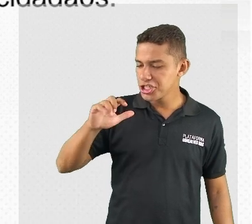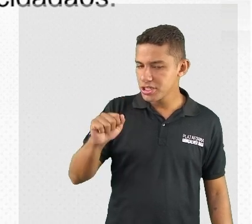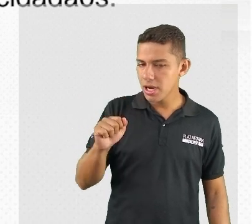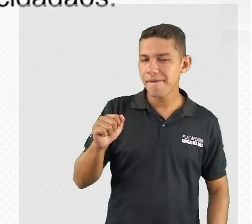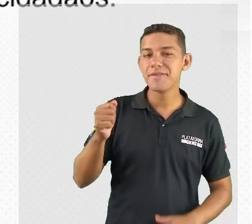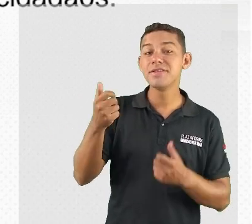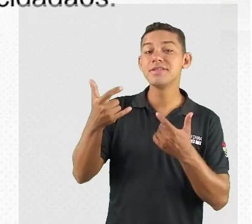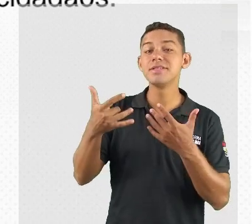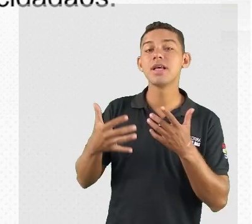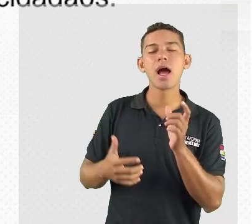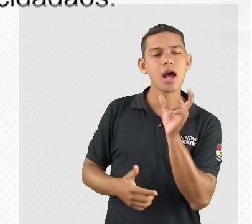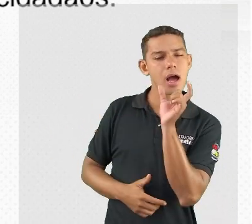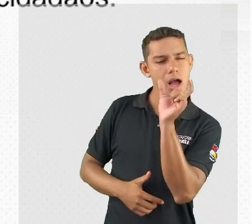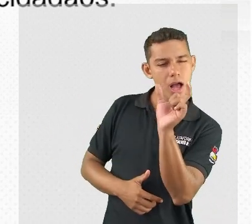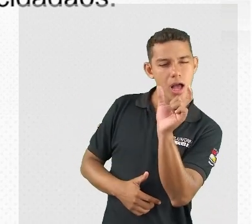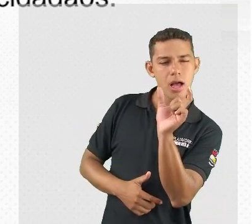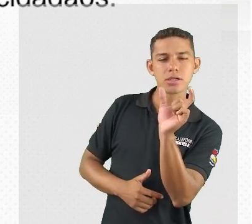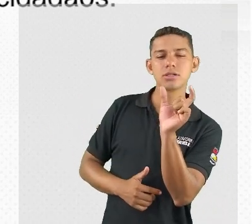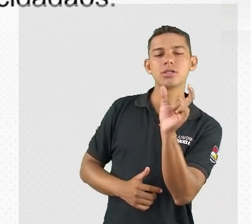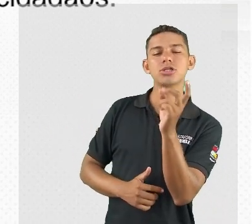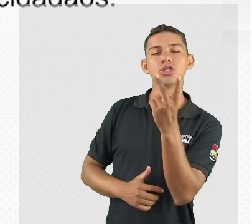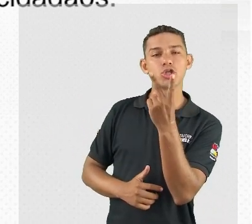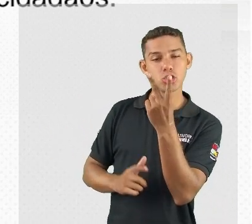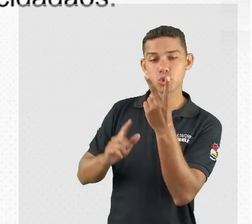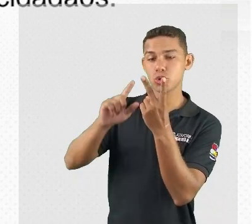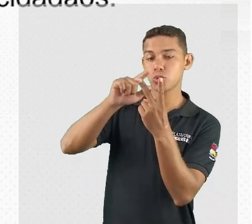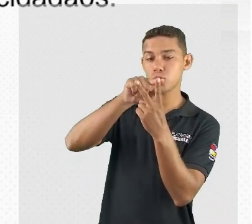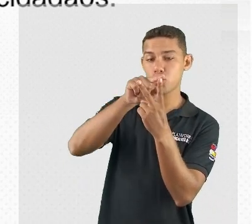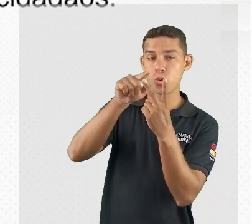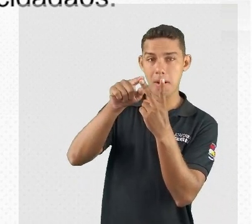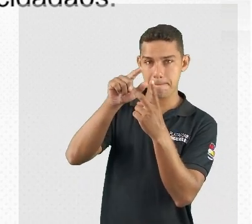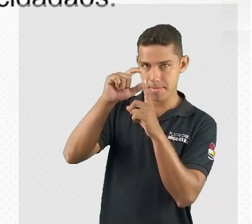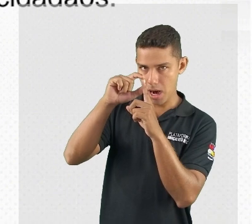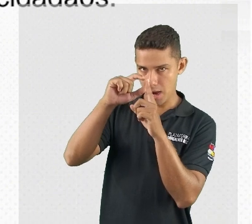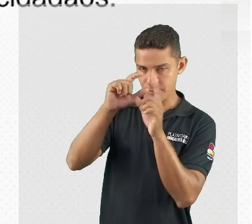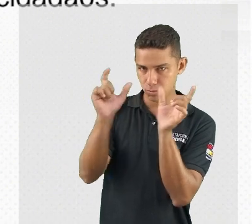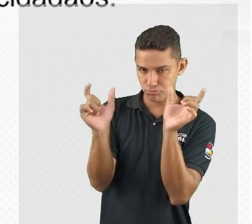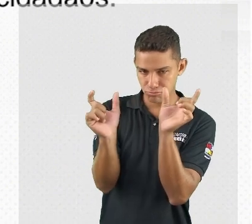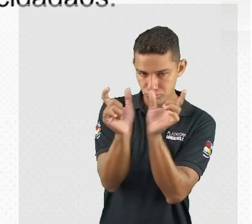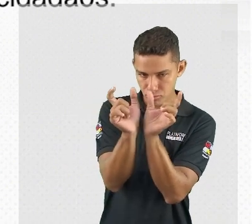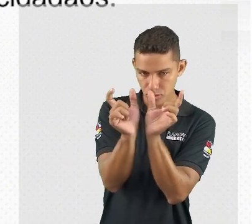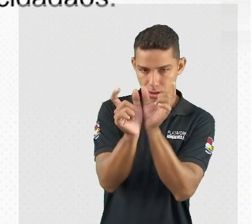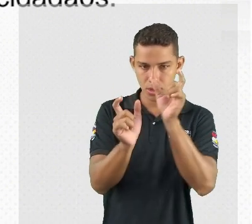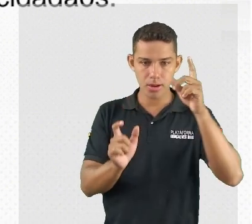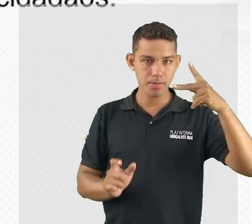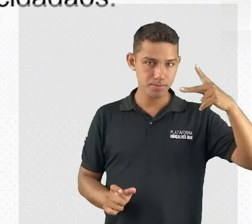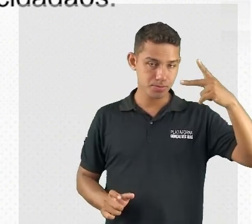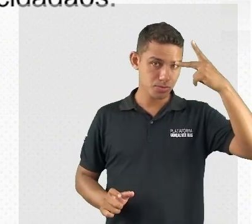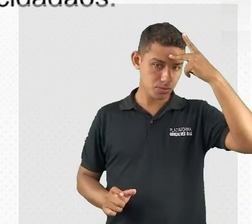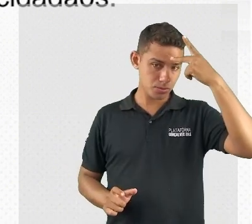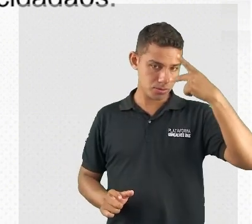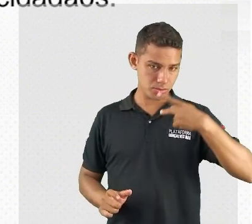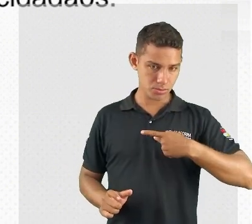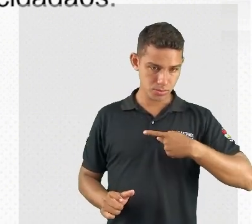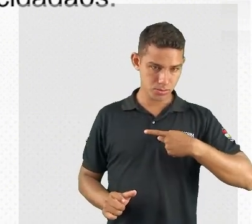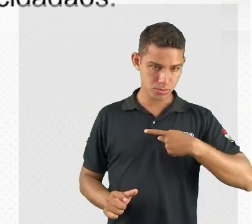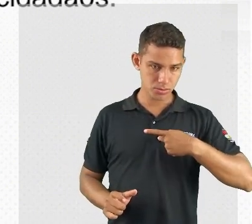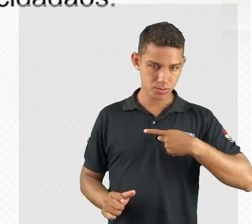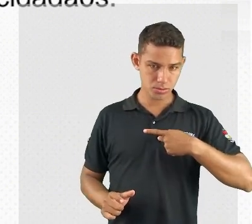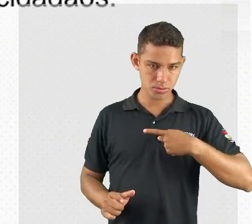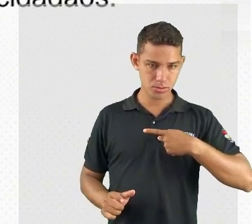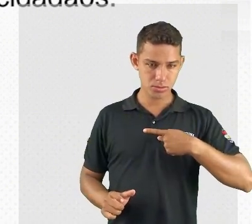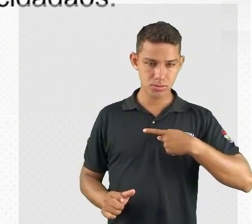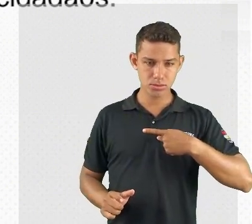palavra autarquia, ela deriva de duas outras palavras, né, da junção de duas outras palavras, que é